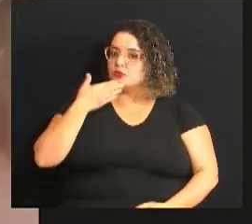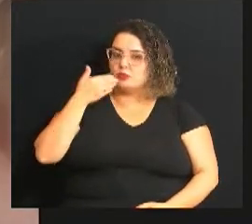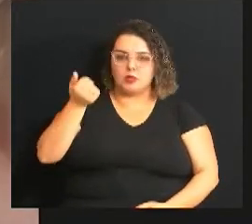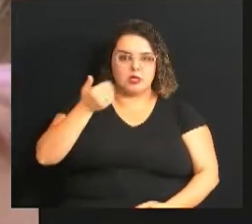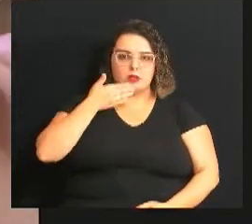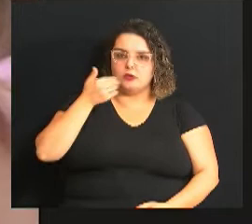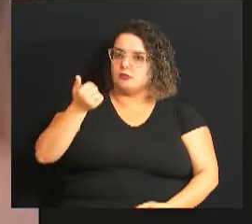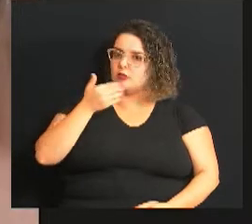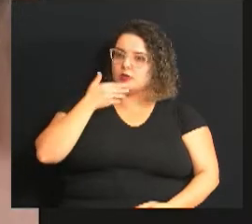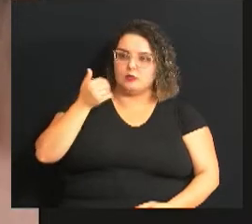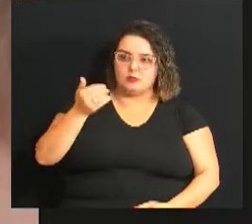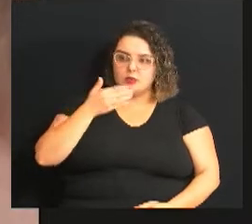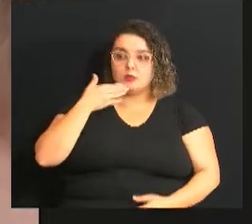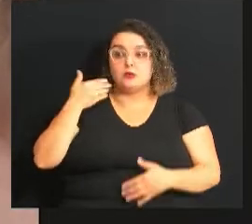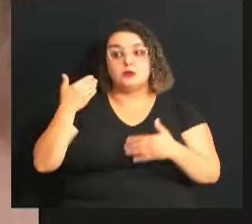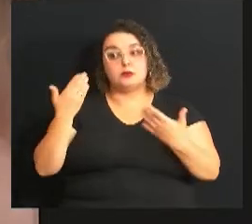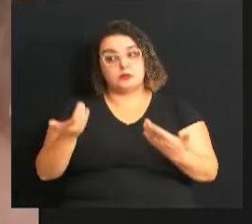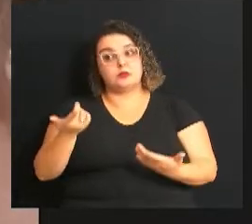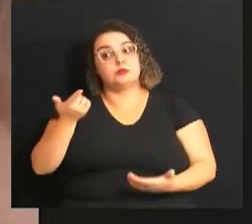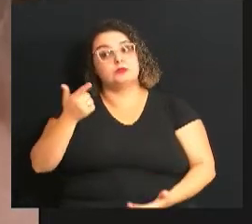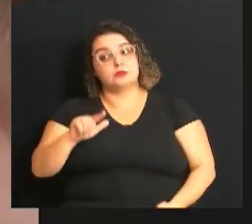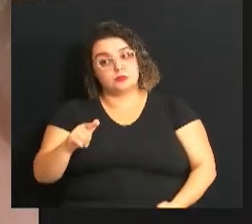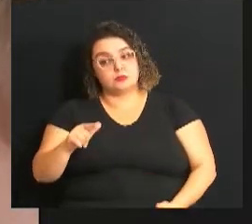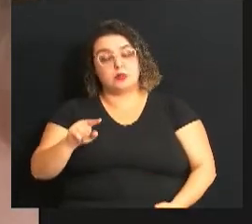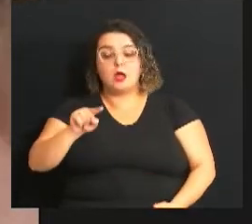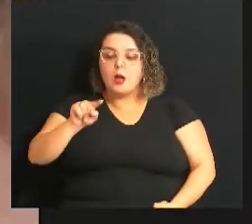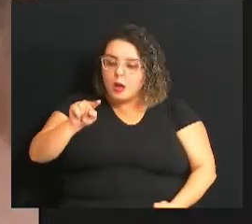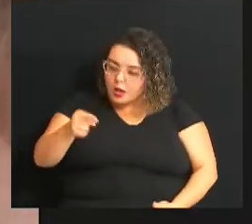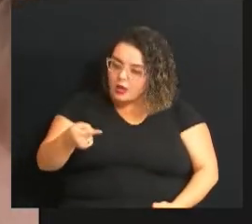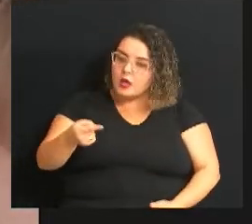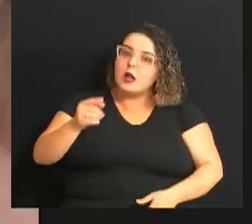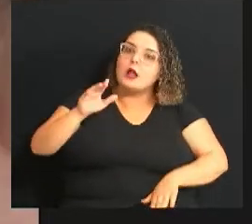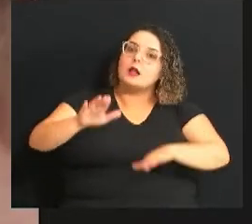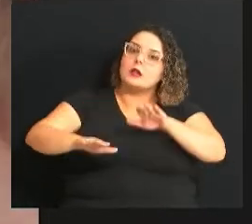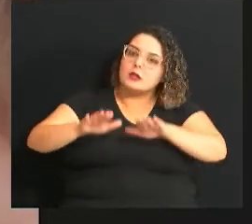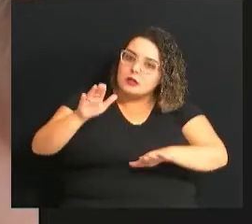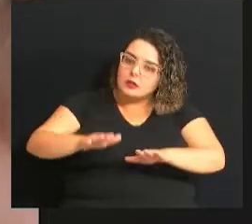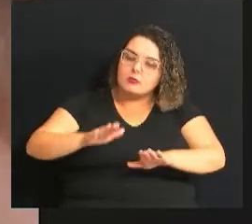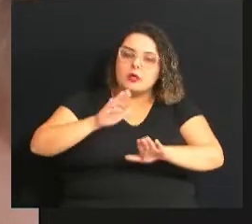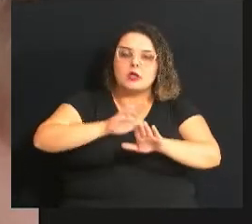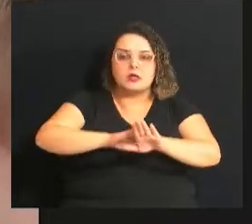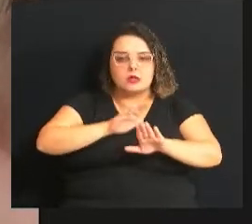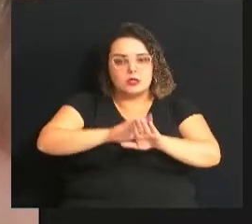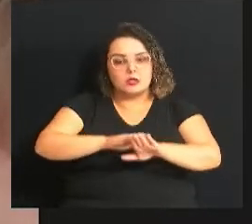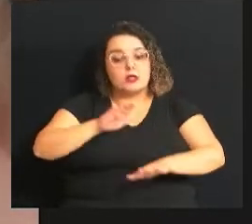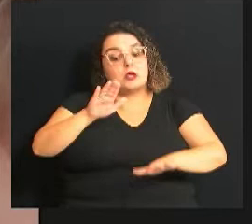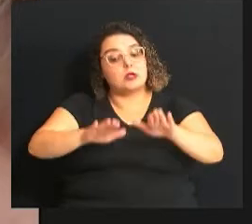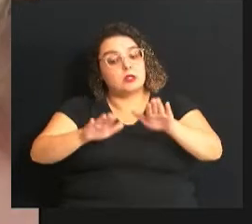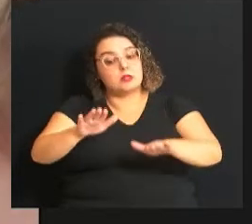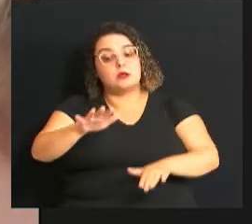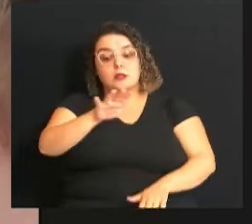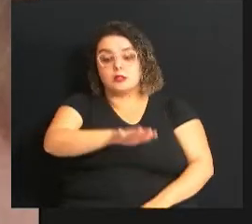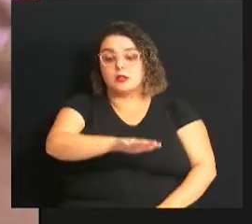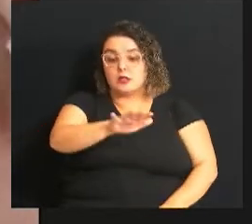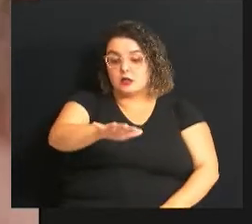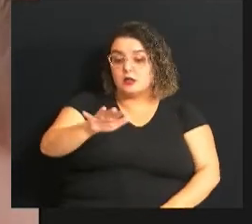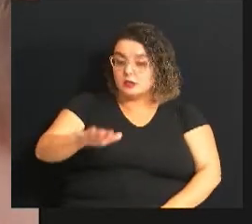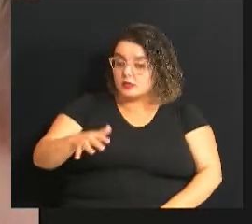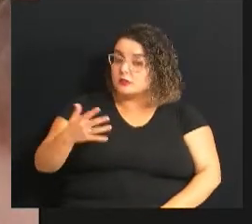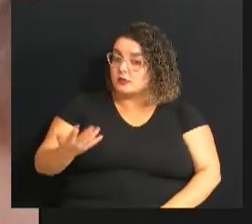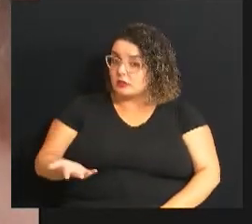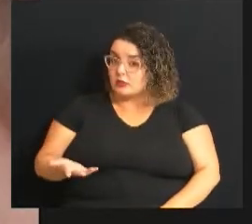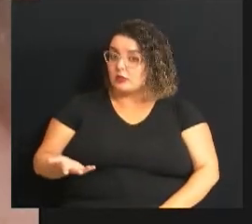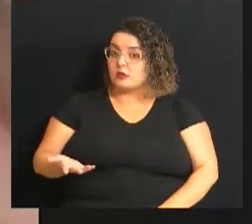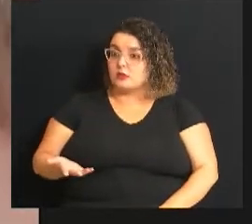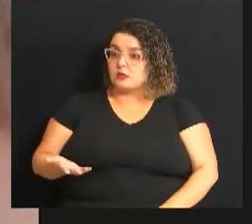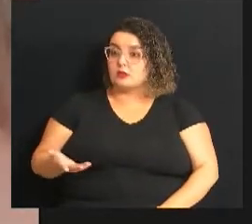Agora, coloco aí novamente a vírgula. Depende da atividade e depende do setor que se está se